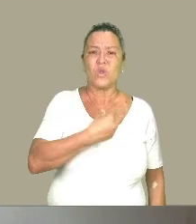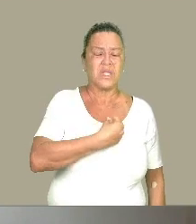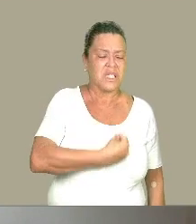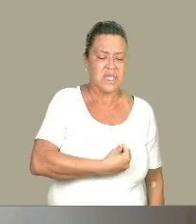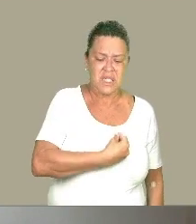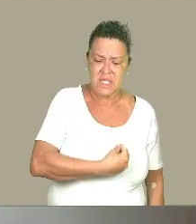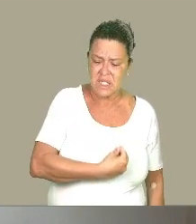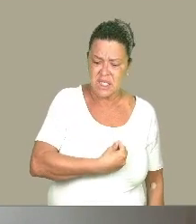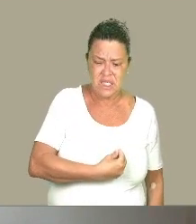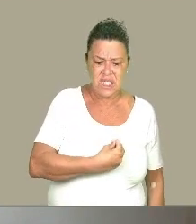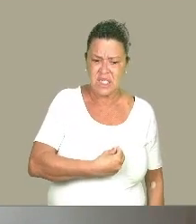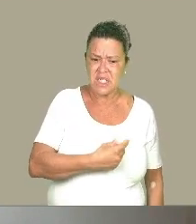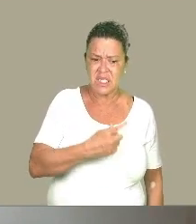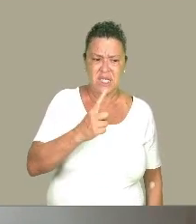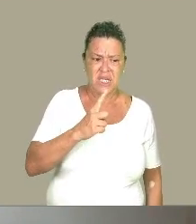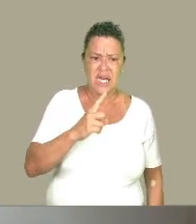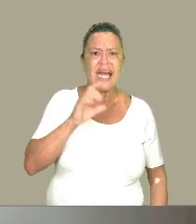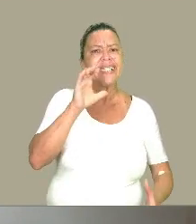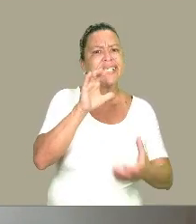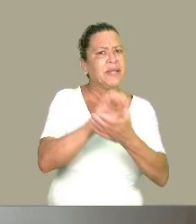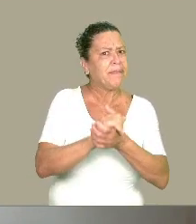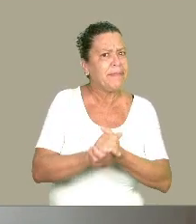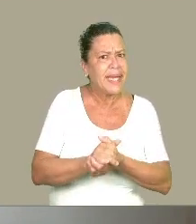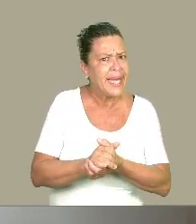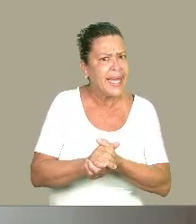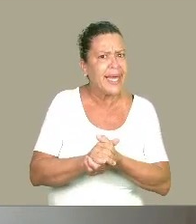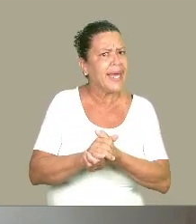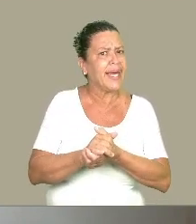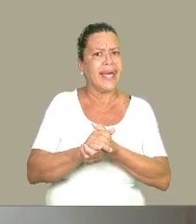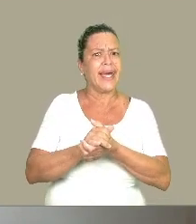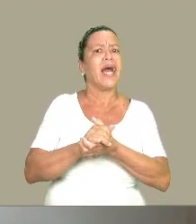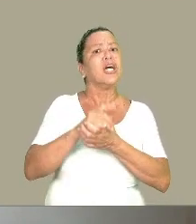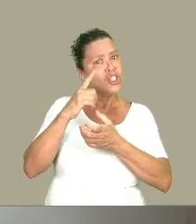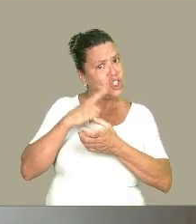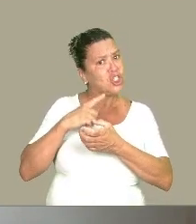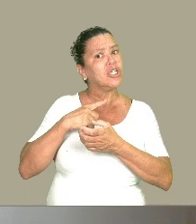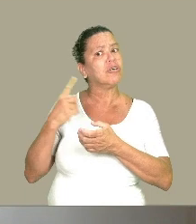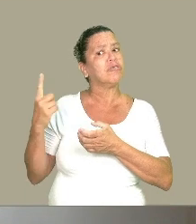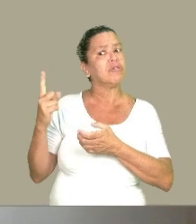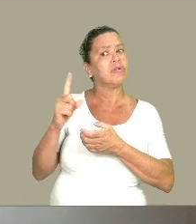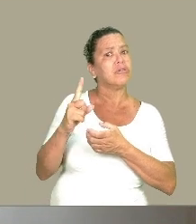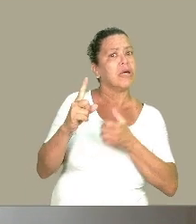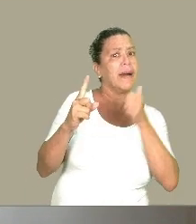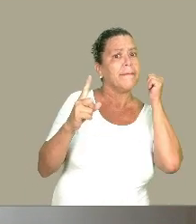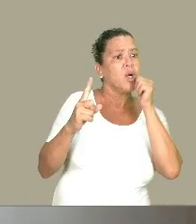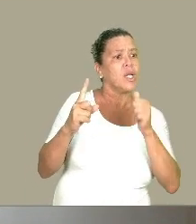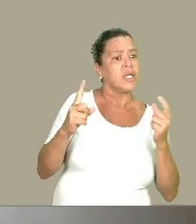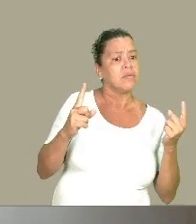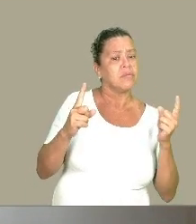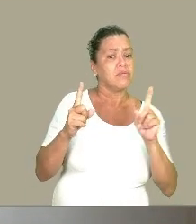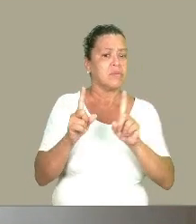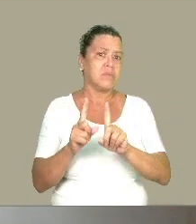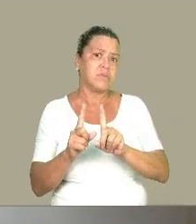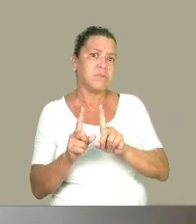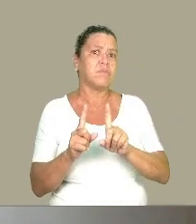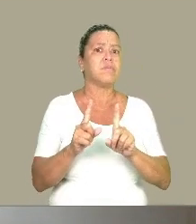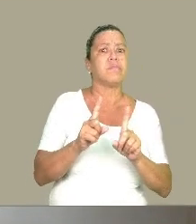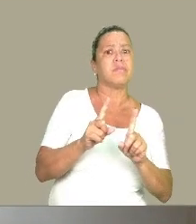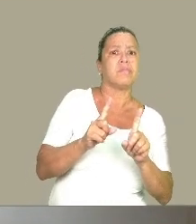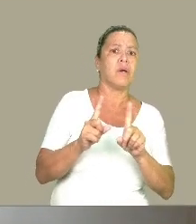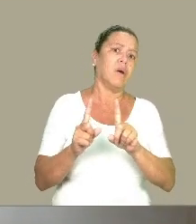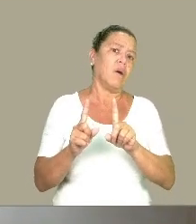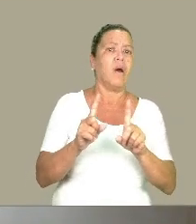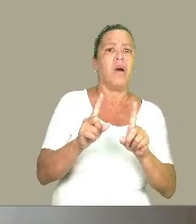casamento, né? Havia assim até uma aproximação entre o homem e a mulher, entre os seres